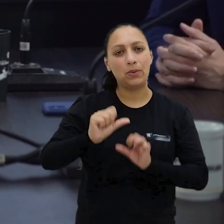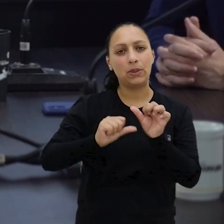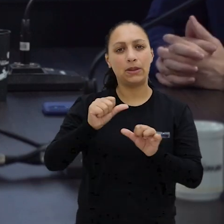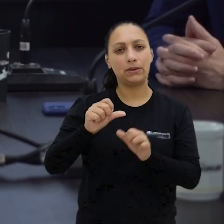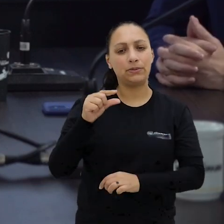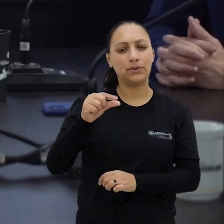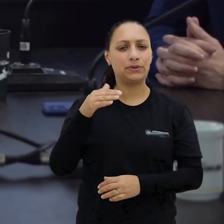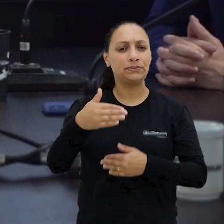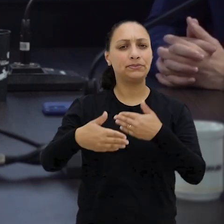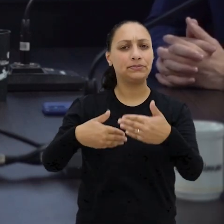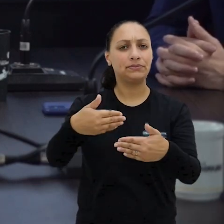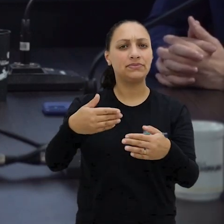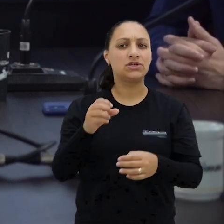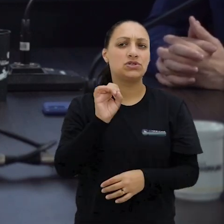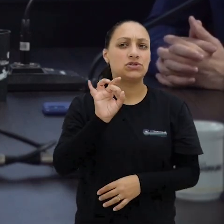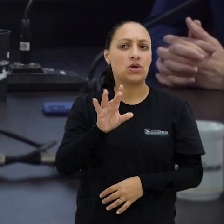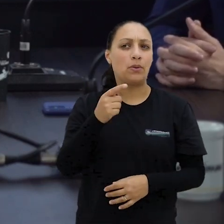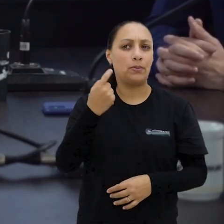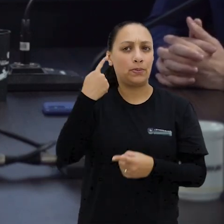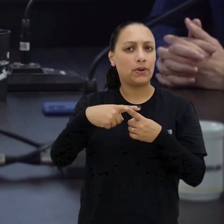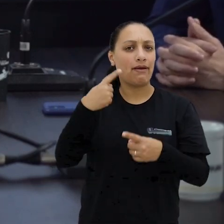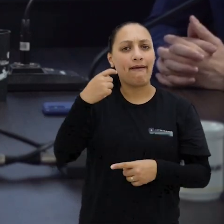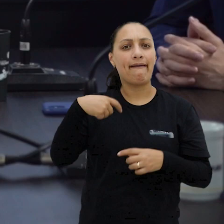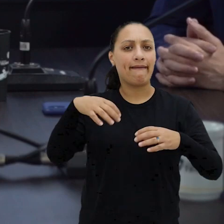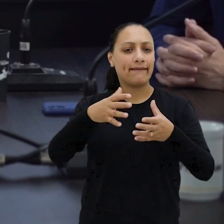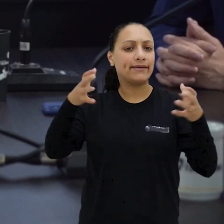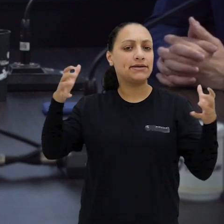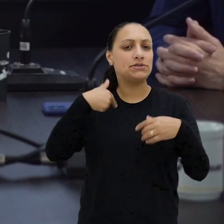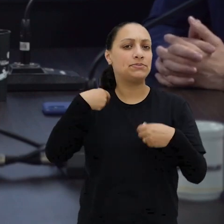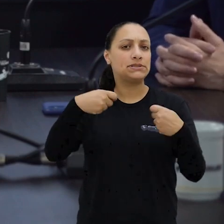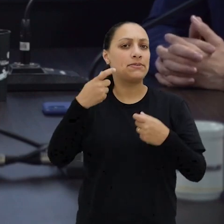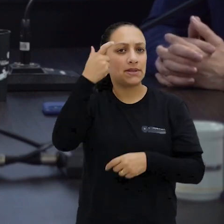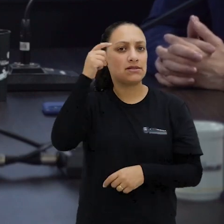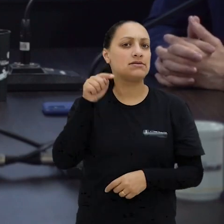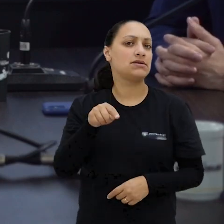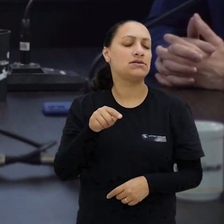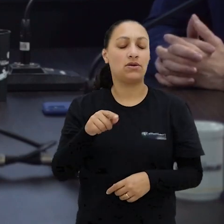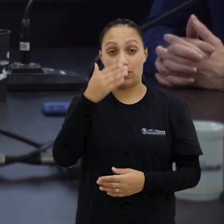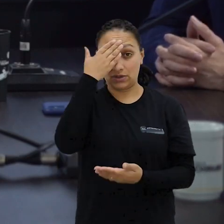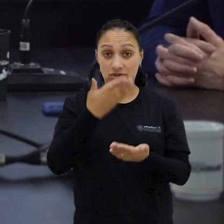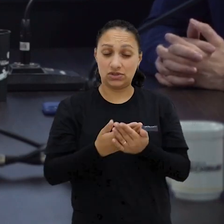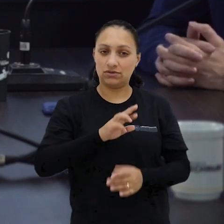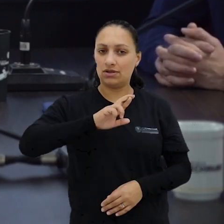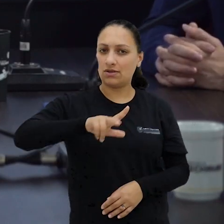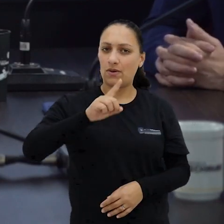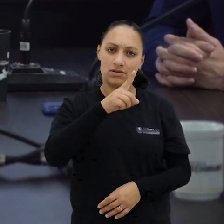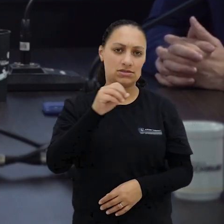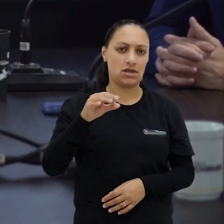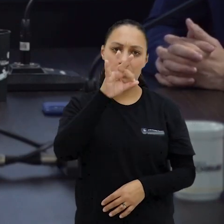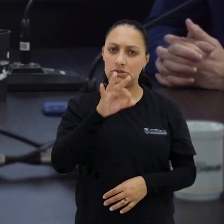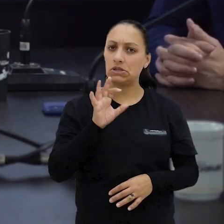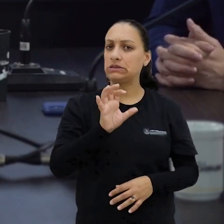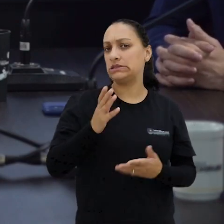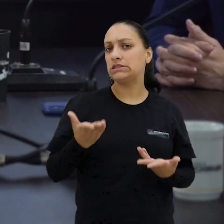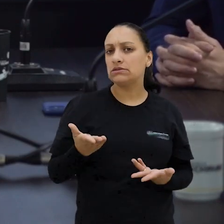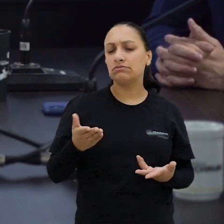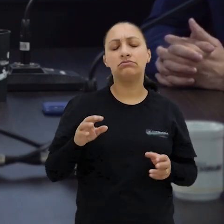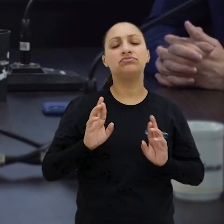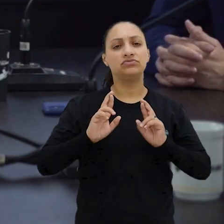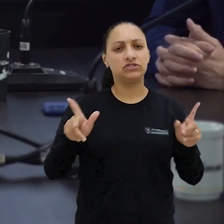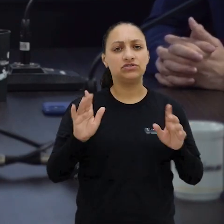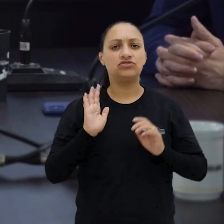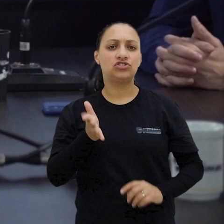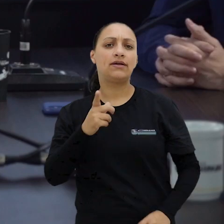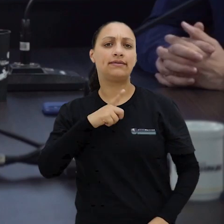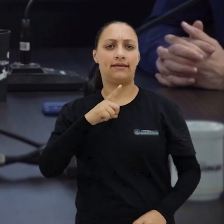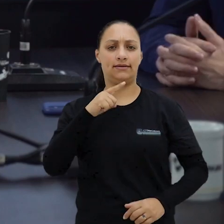um pouco, do tipo, só porque é grande eu não preciso pensar nisso. Eu realmente acredito que já não é 100% assim. Então, eu noto